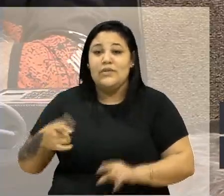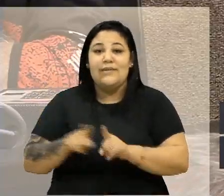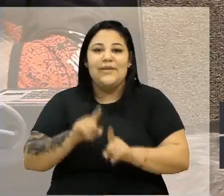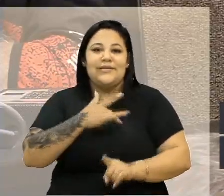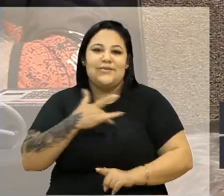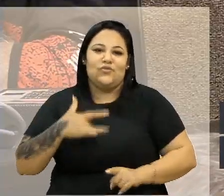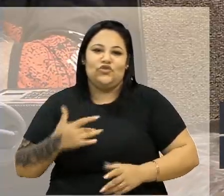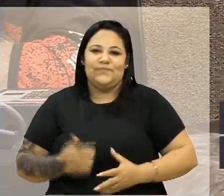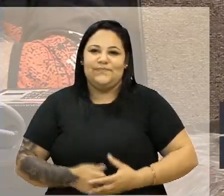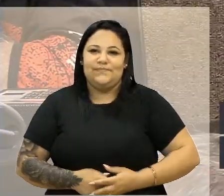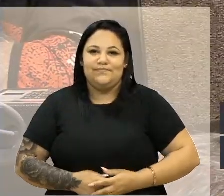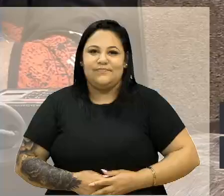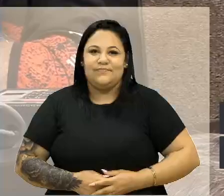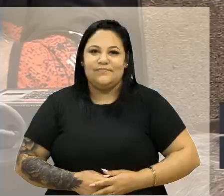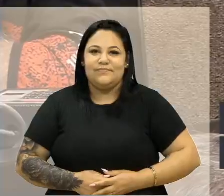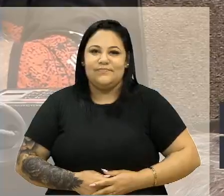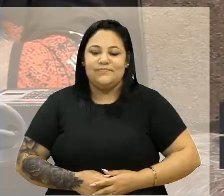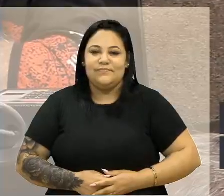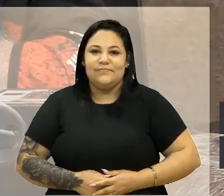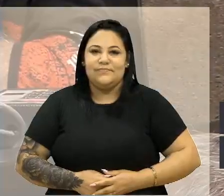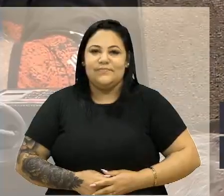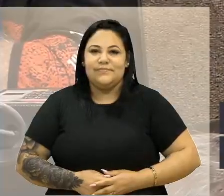saúde.